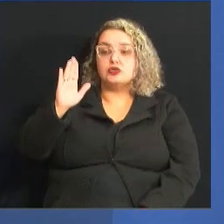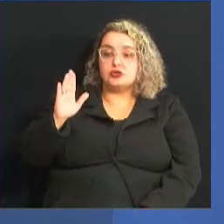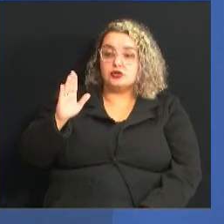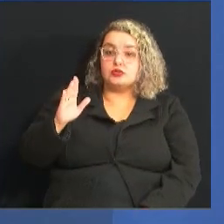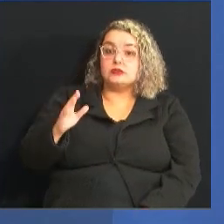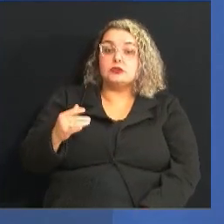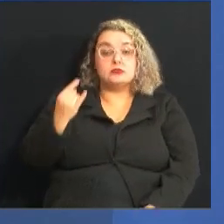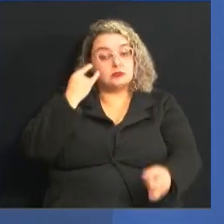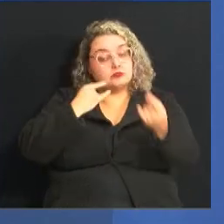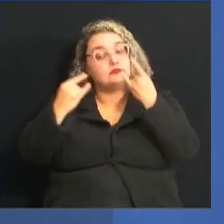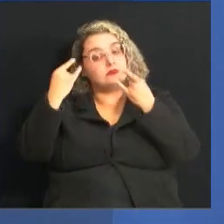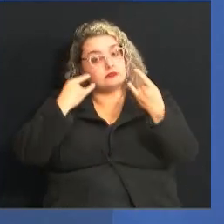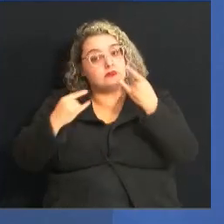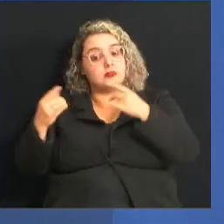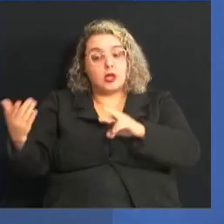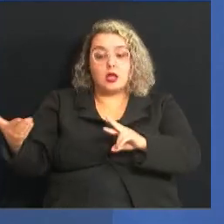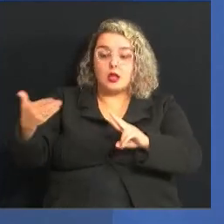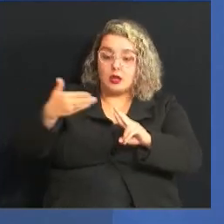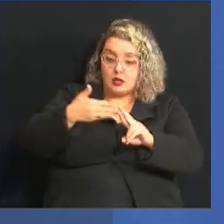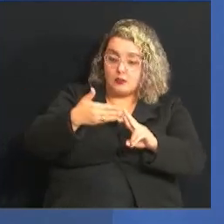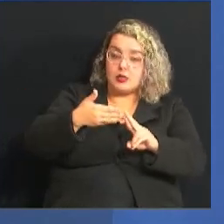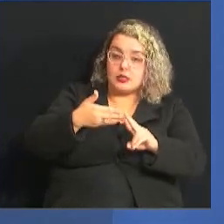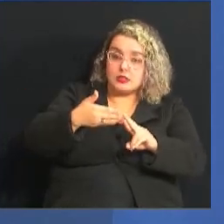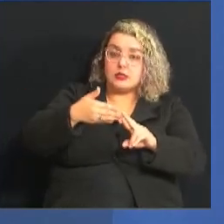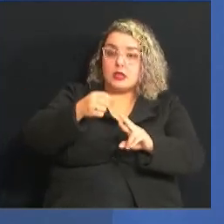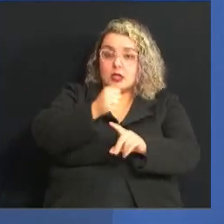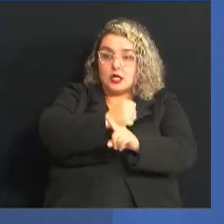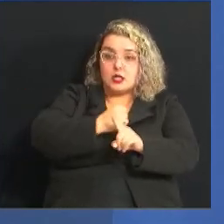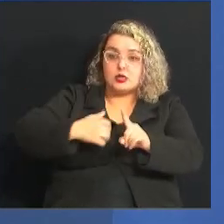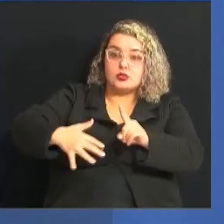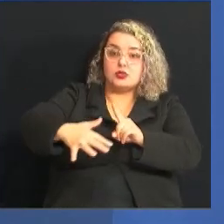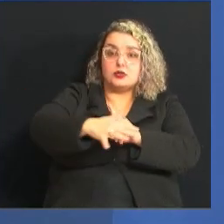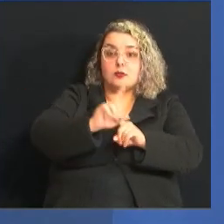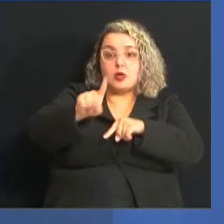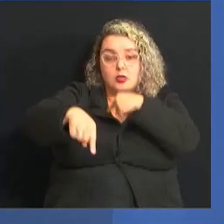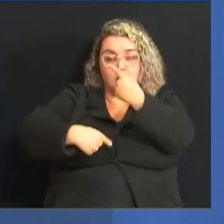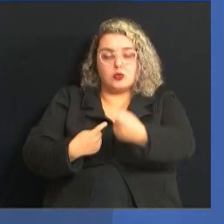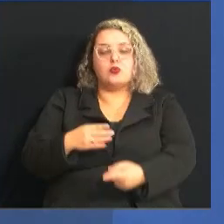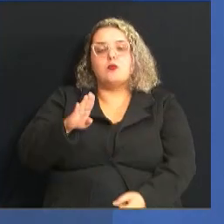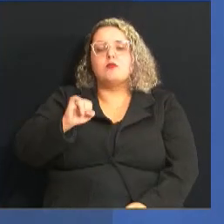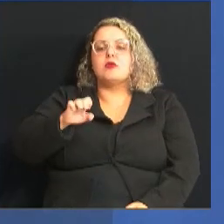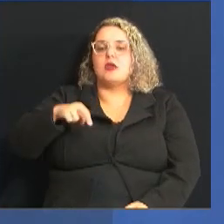interessadas em representar a sociedade civil para o próximo biênio.